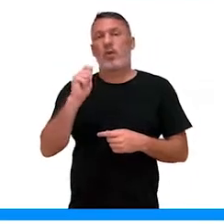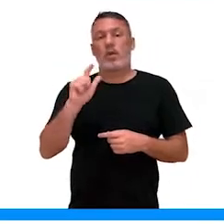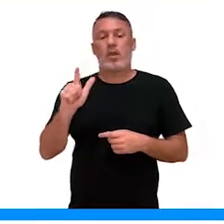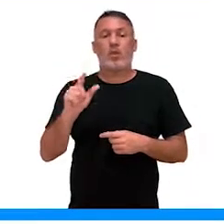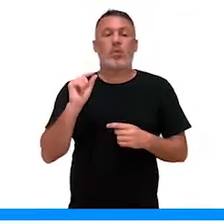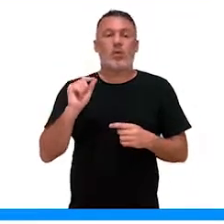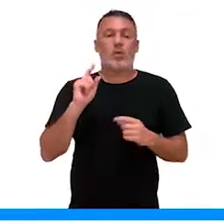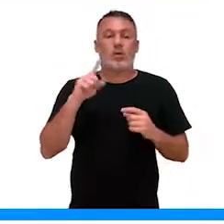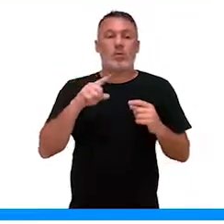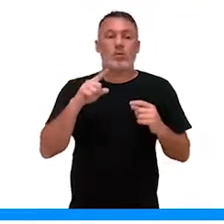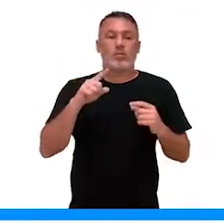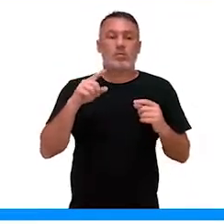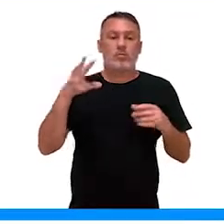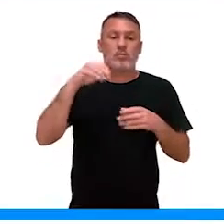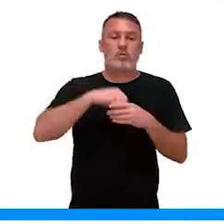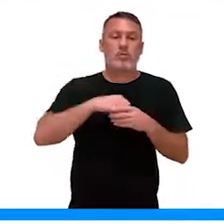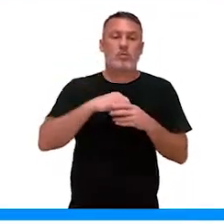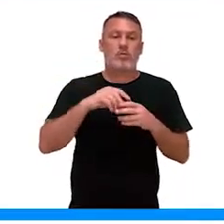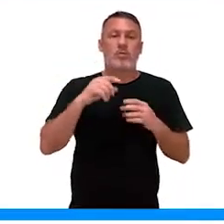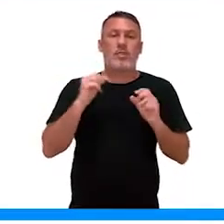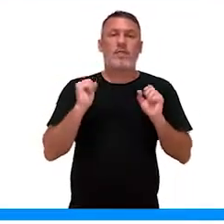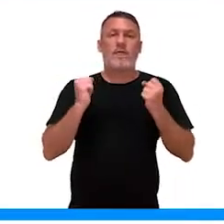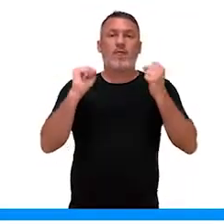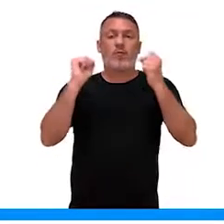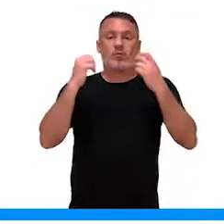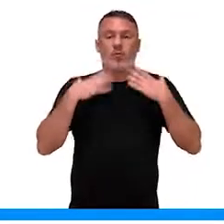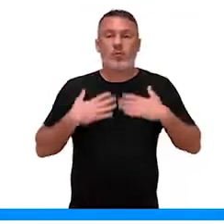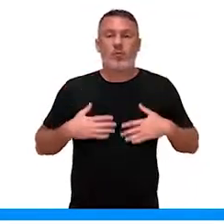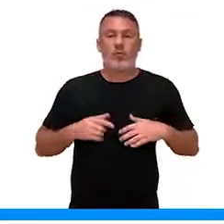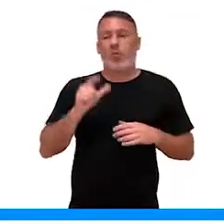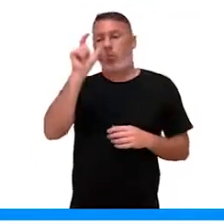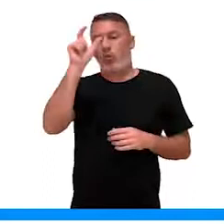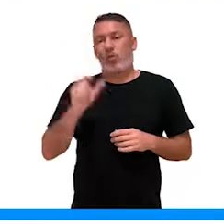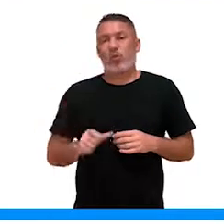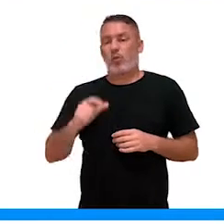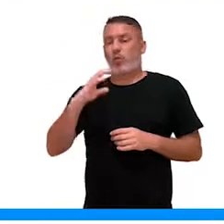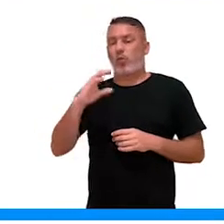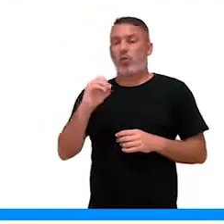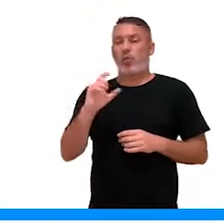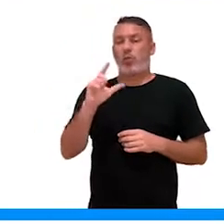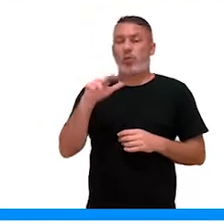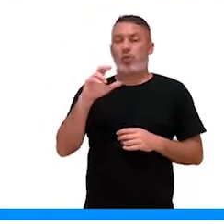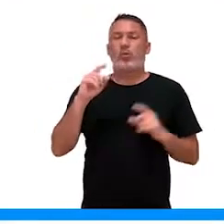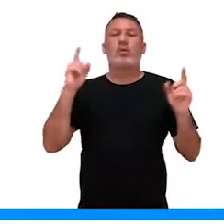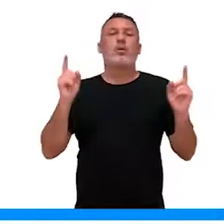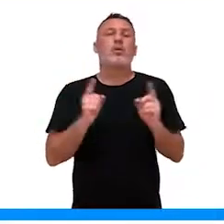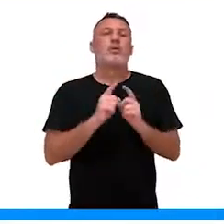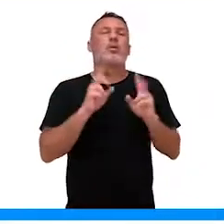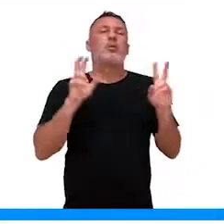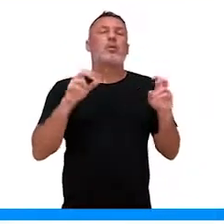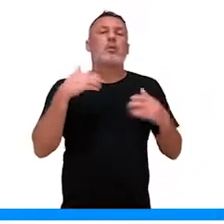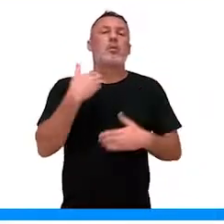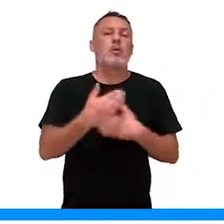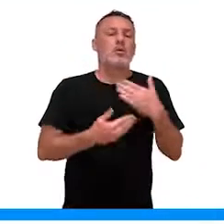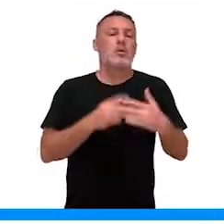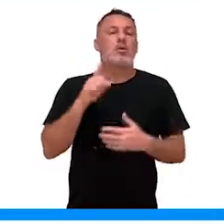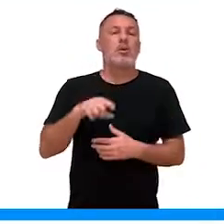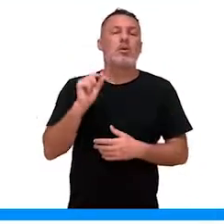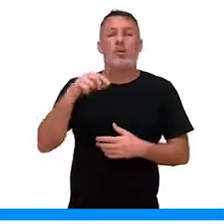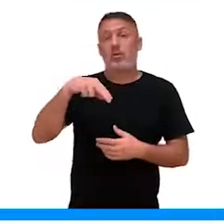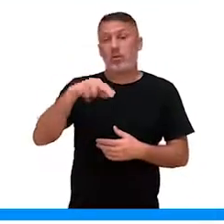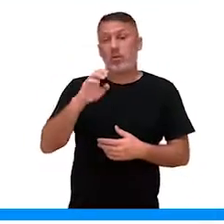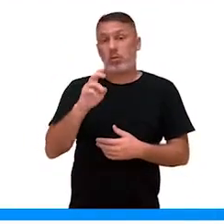o protótipo do nosso sistema nervoso. Esse processo é chamado de neurulação, sendo que lá